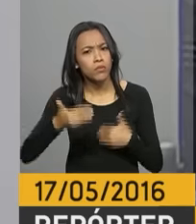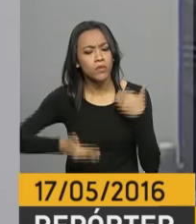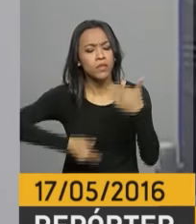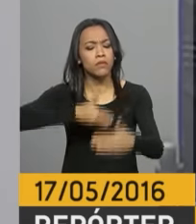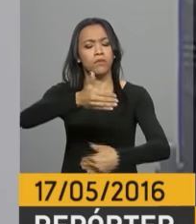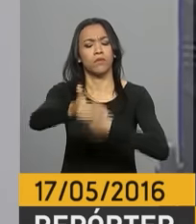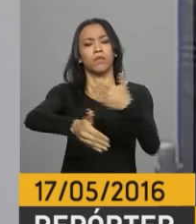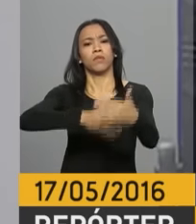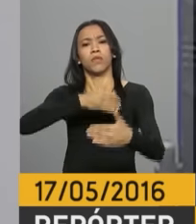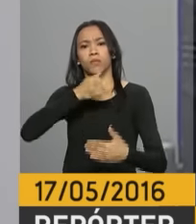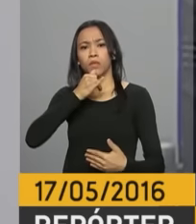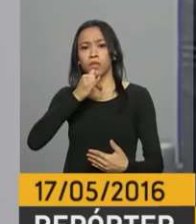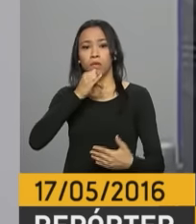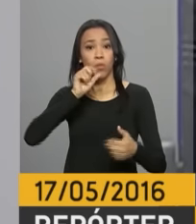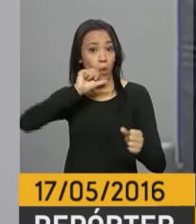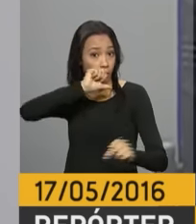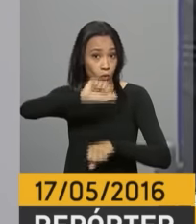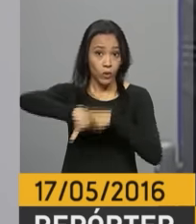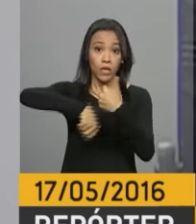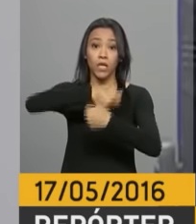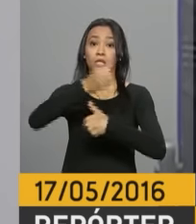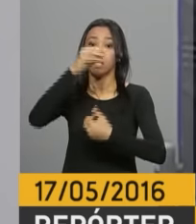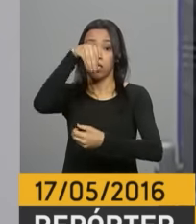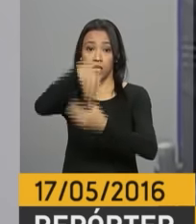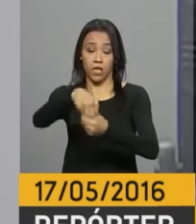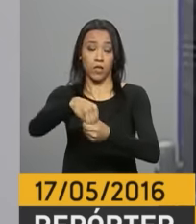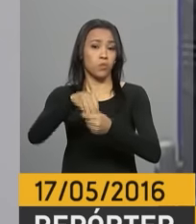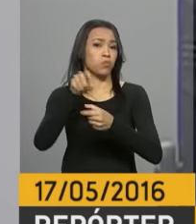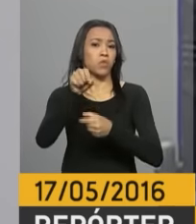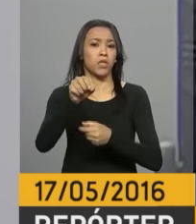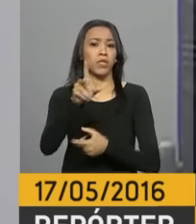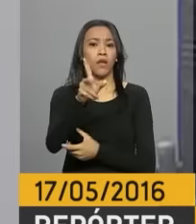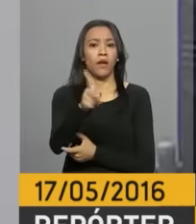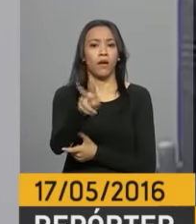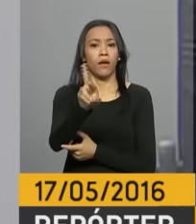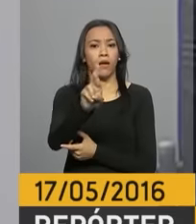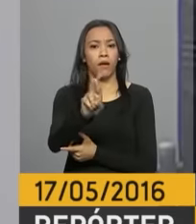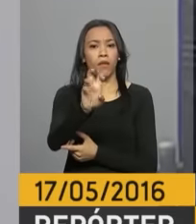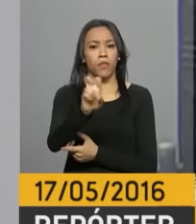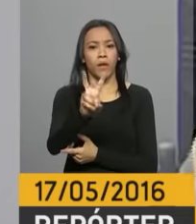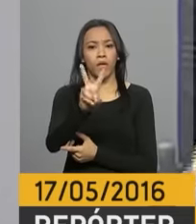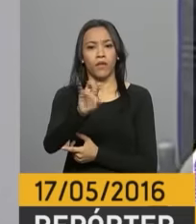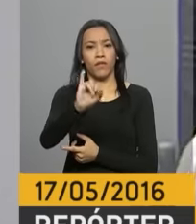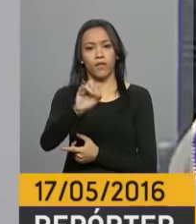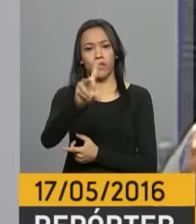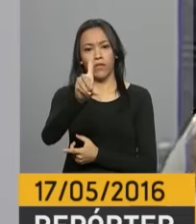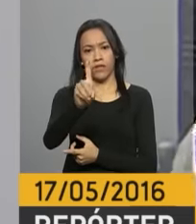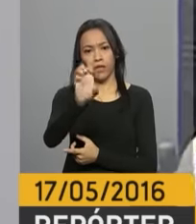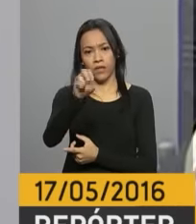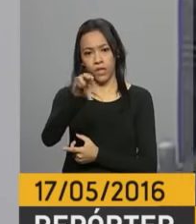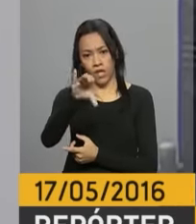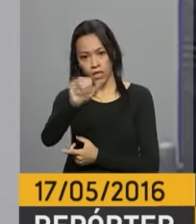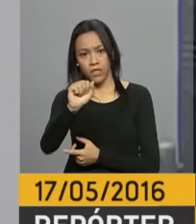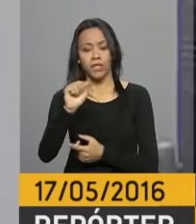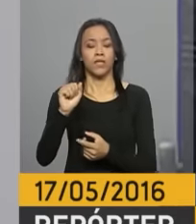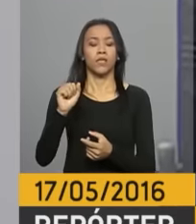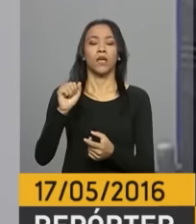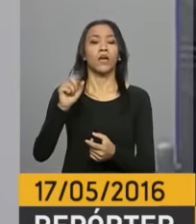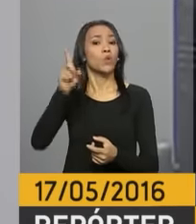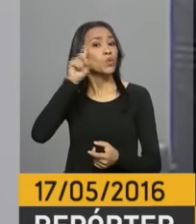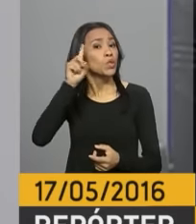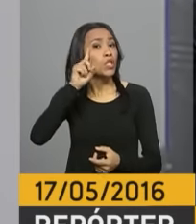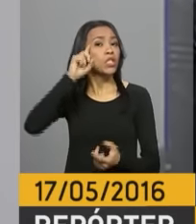da reforma da Previdência e a fixação deste prazo, e na medida em que os